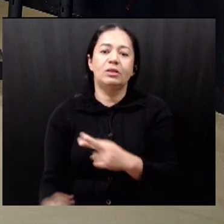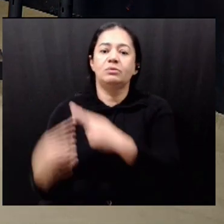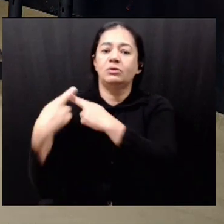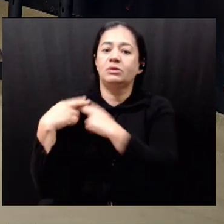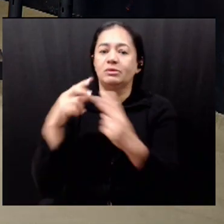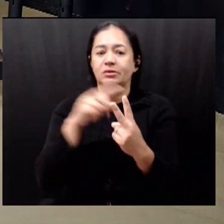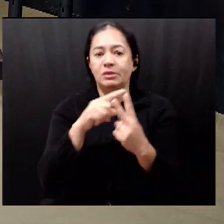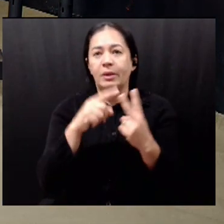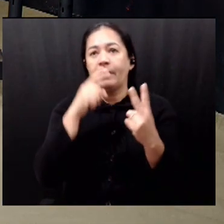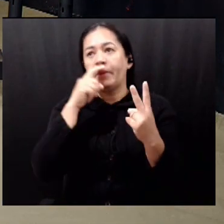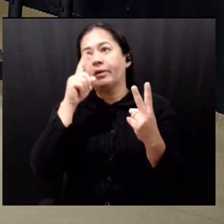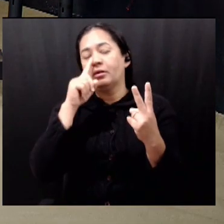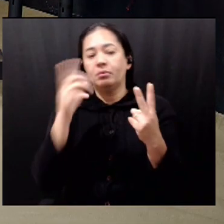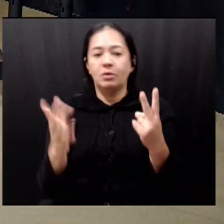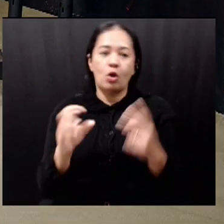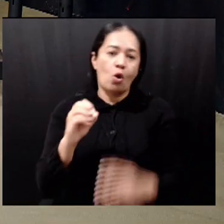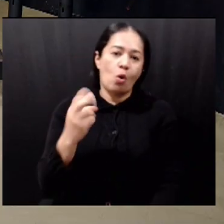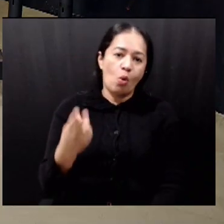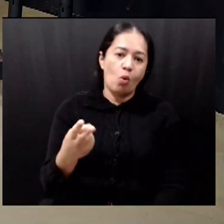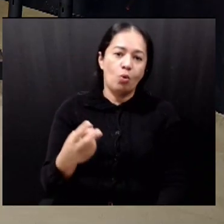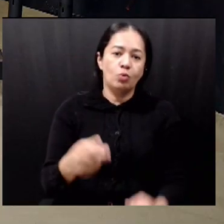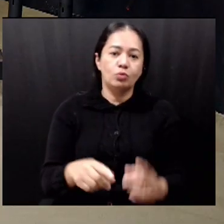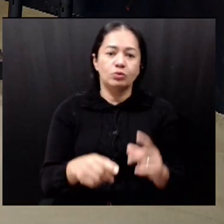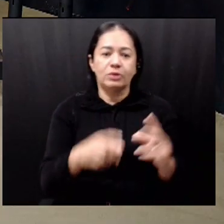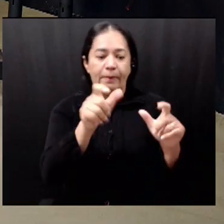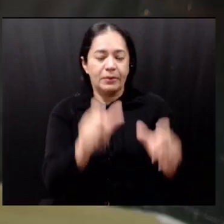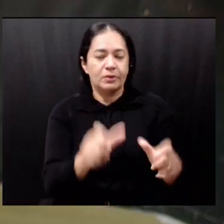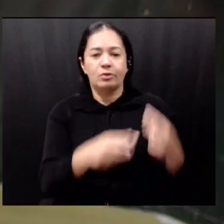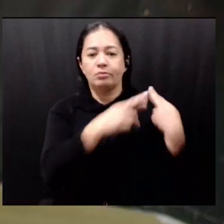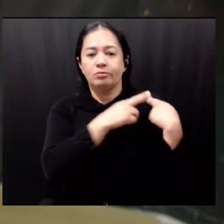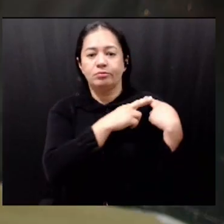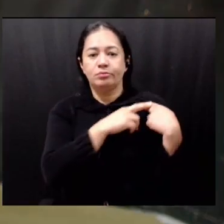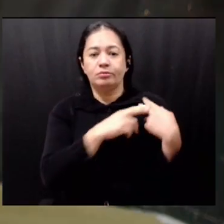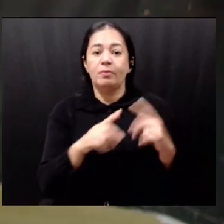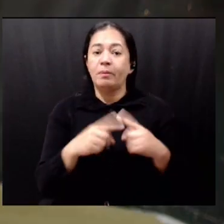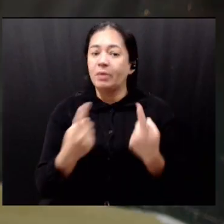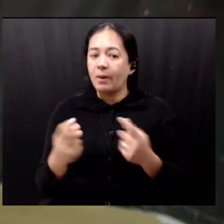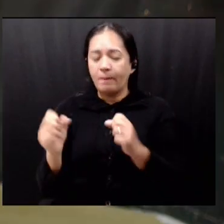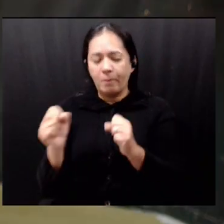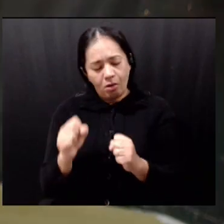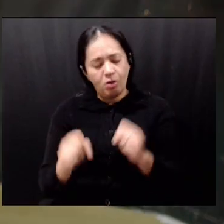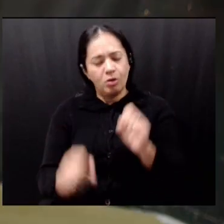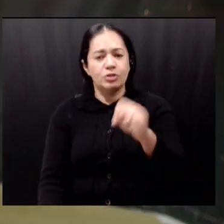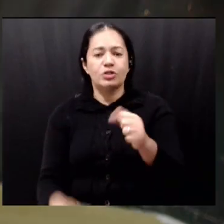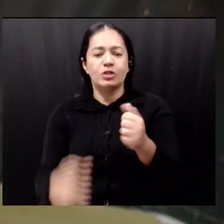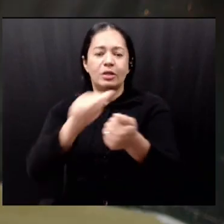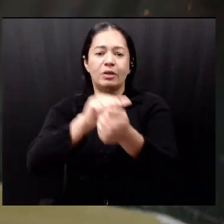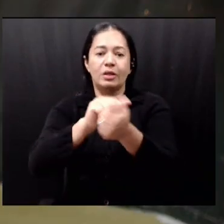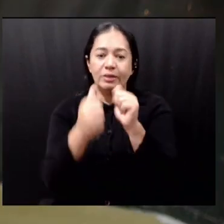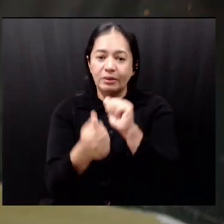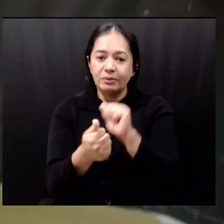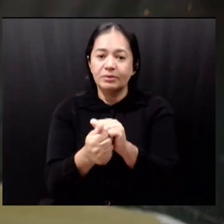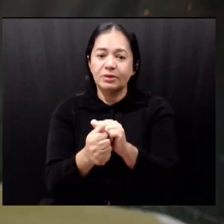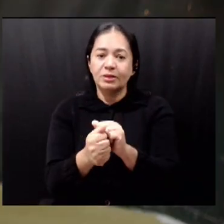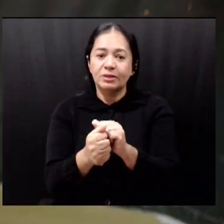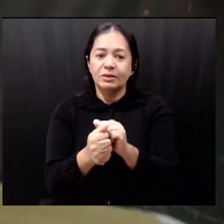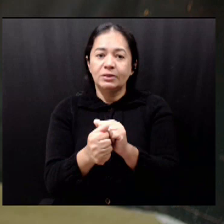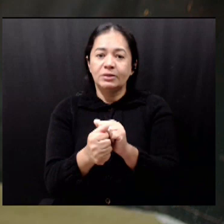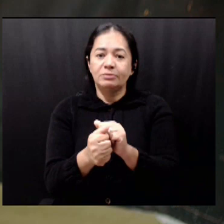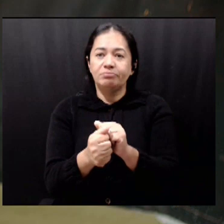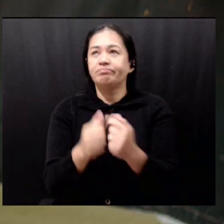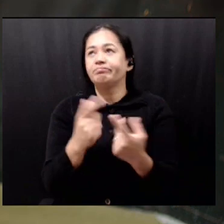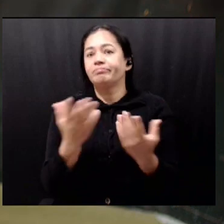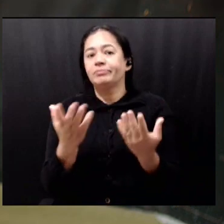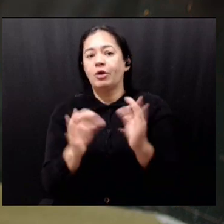ou então do responsável, que mora na mesma casa, né? Mas pode sim fazer uma adaptação e tipo, um